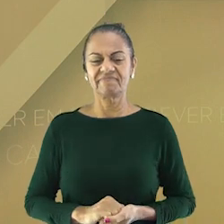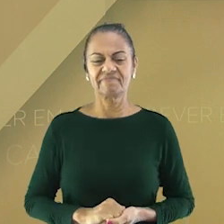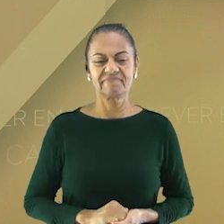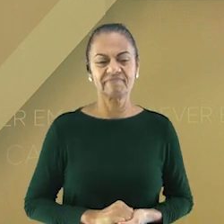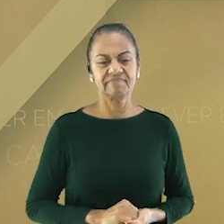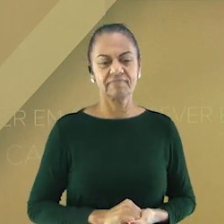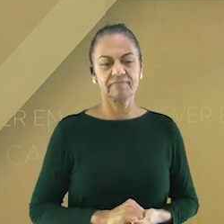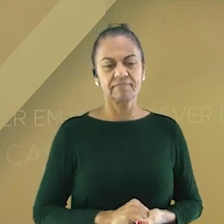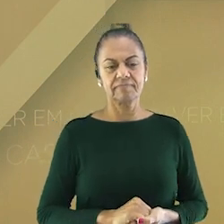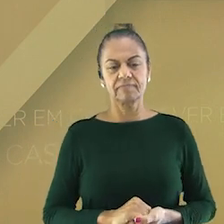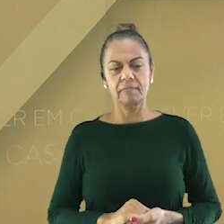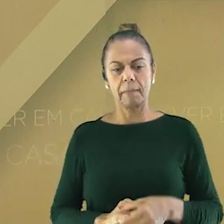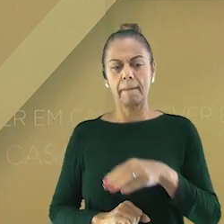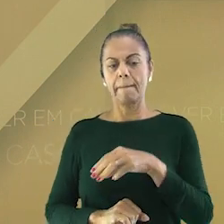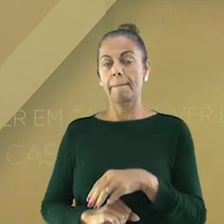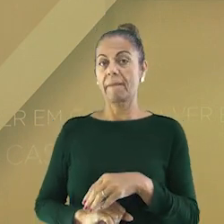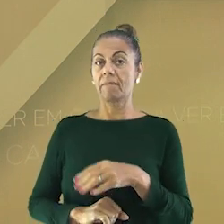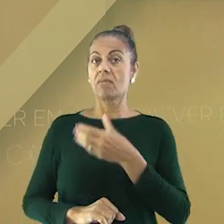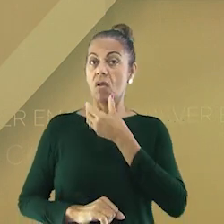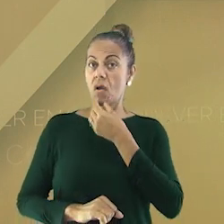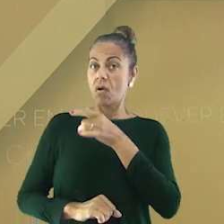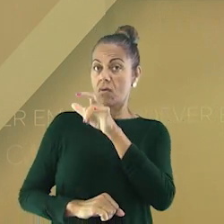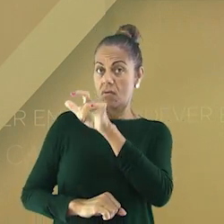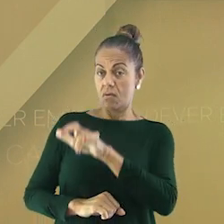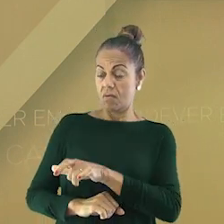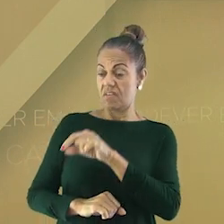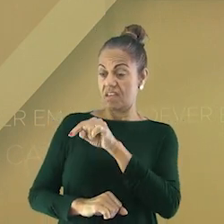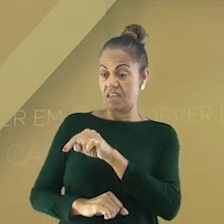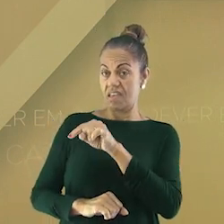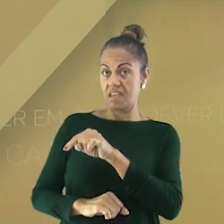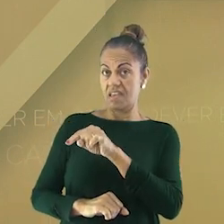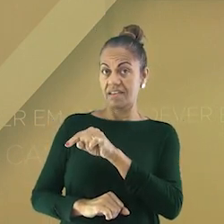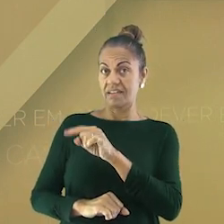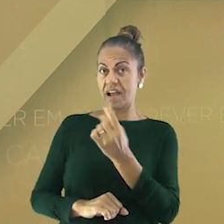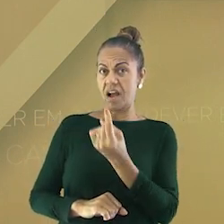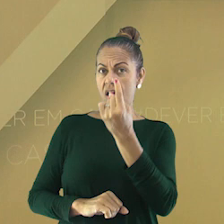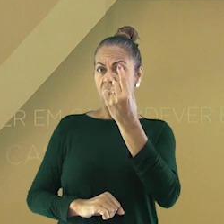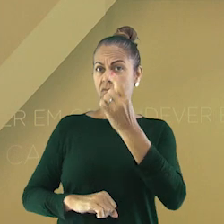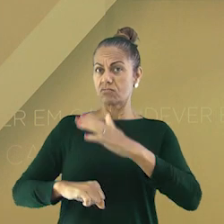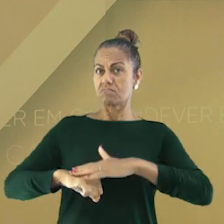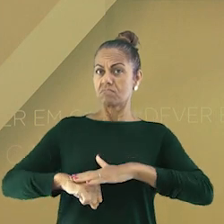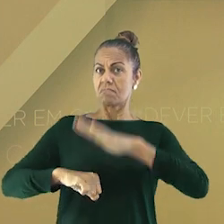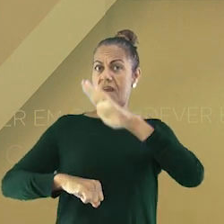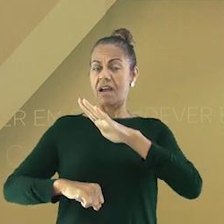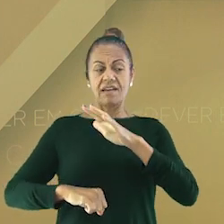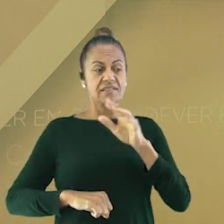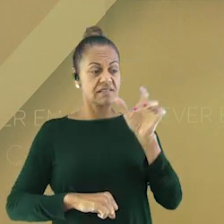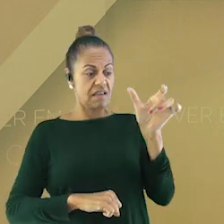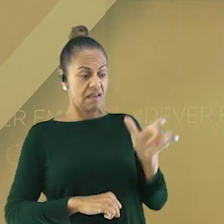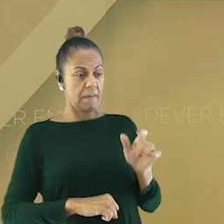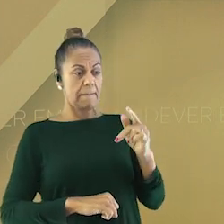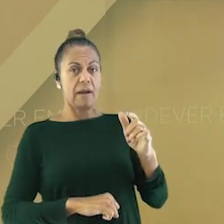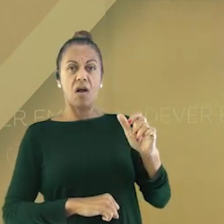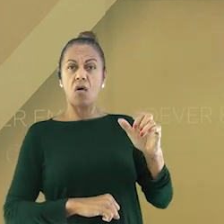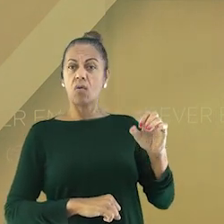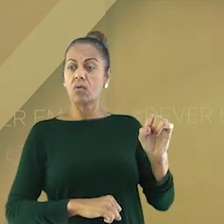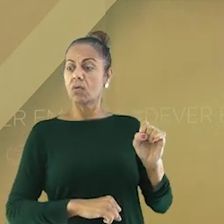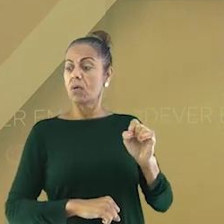Próximo. Michael é mais alto do que Paulo. E agora? Como digo isto em